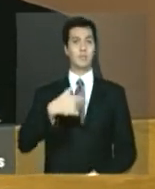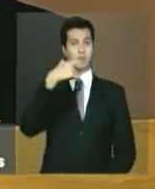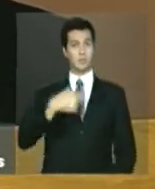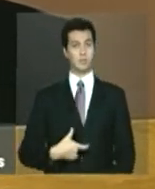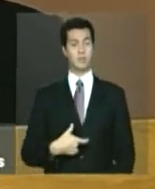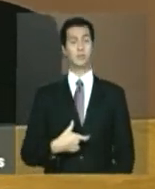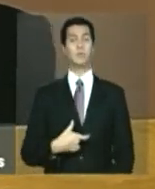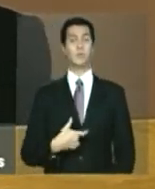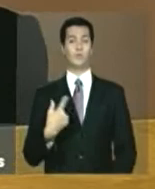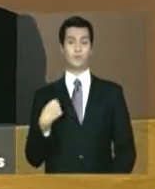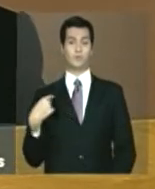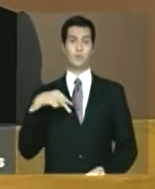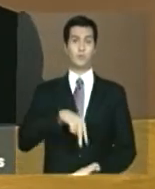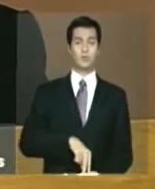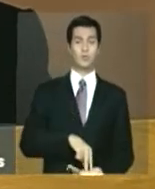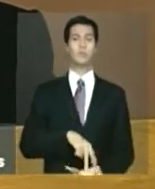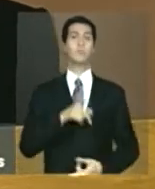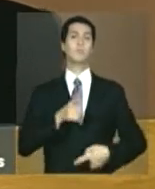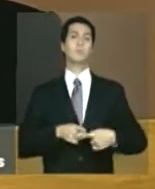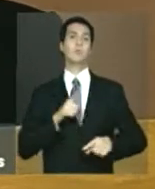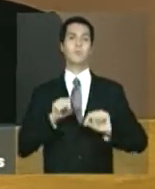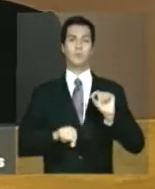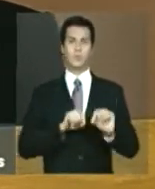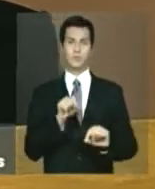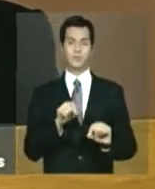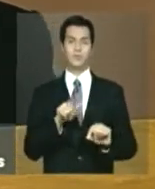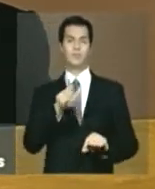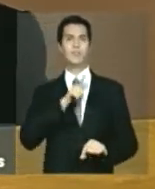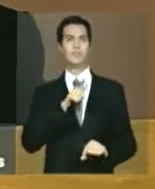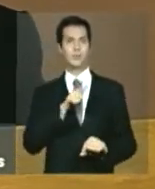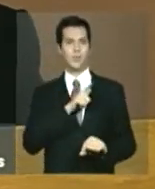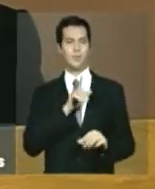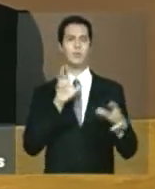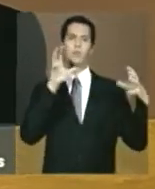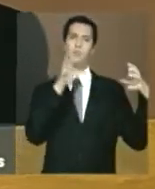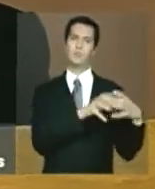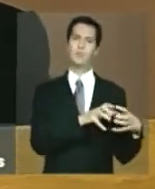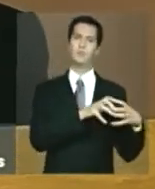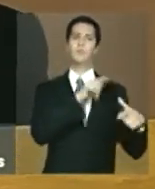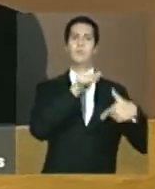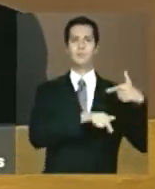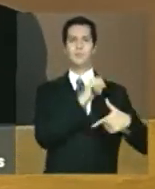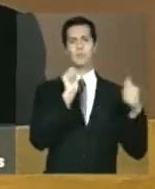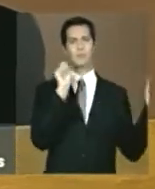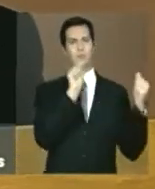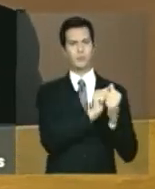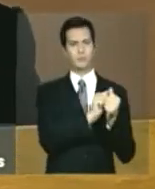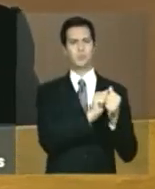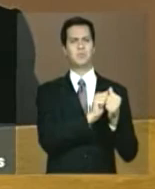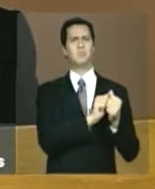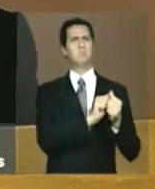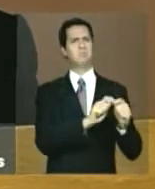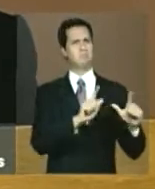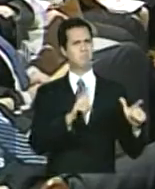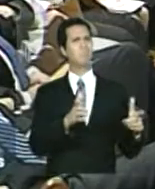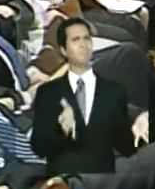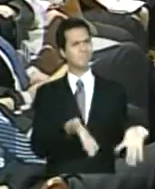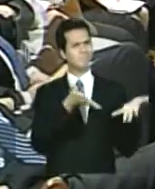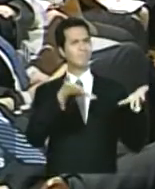estaríamos aqui se nós não tivéssemos Por Trás uma equipe valorosa trabalhadora